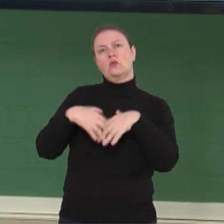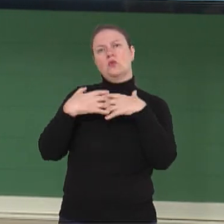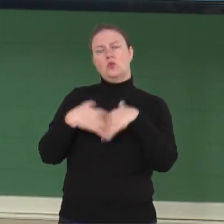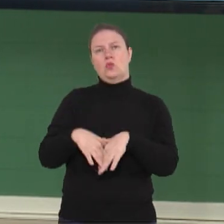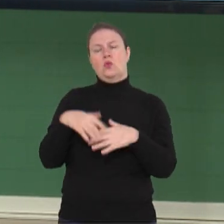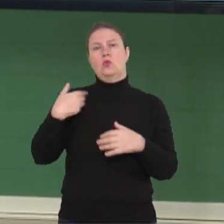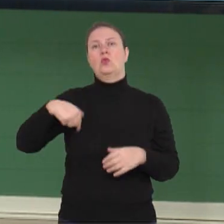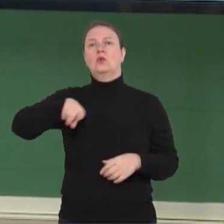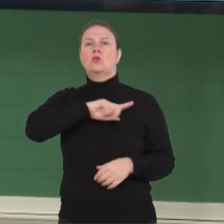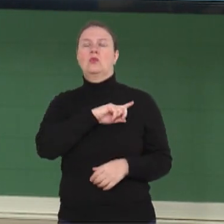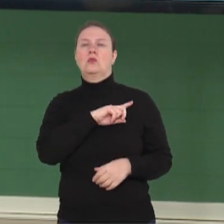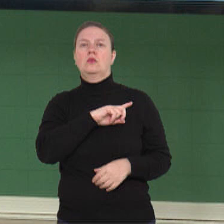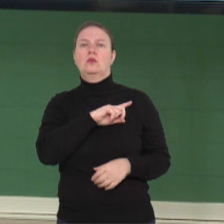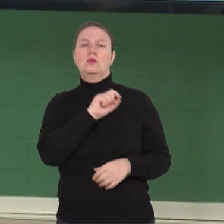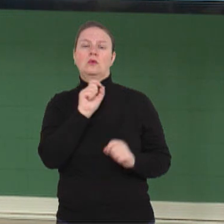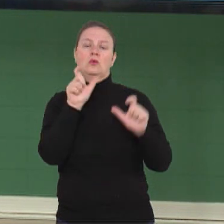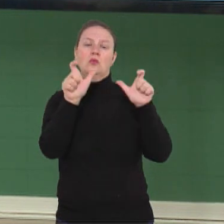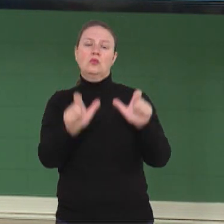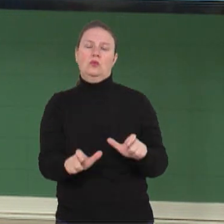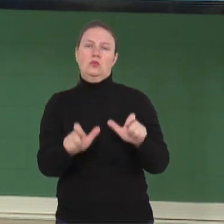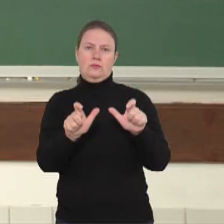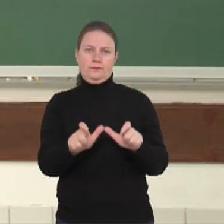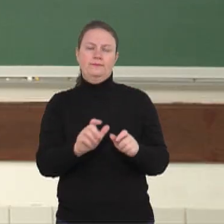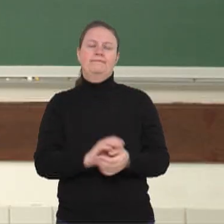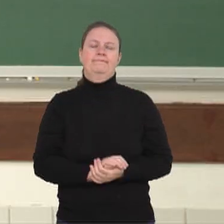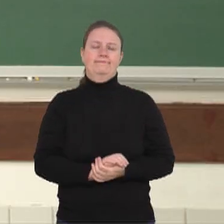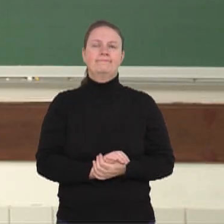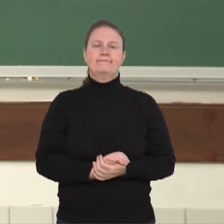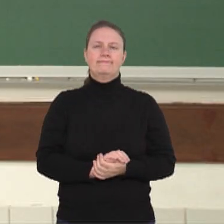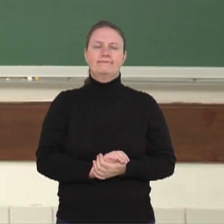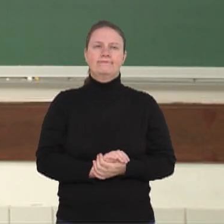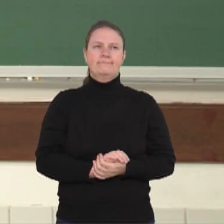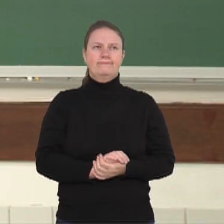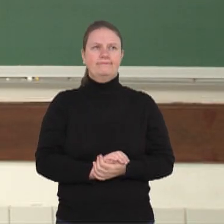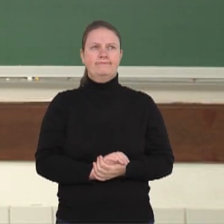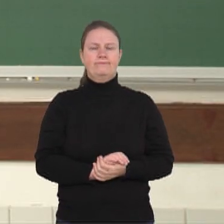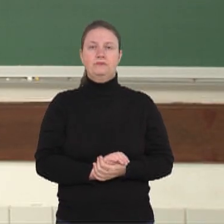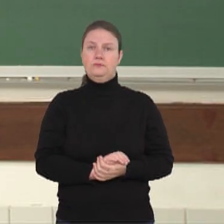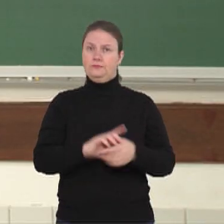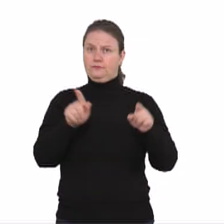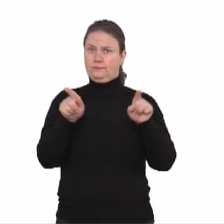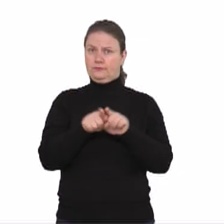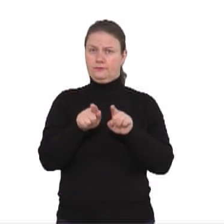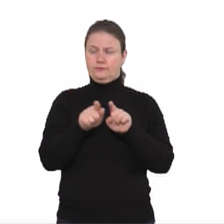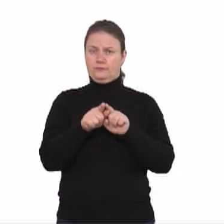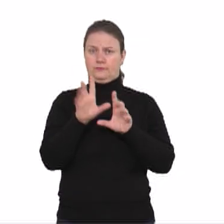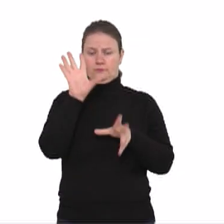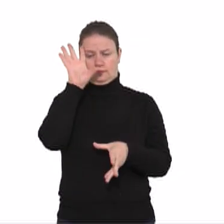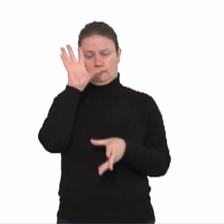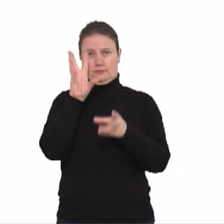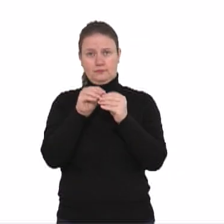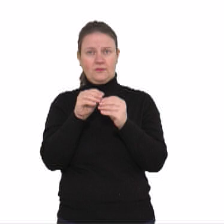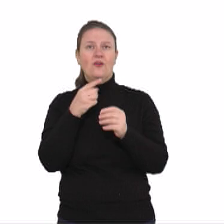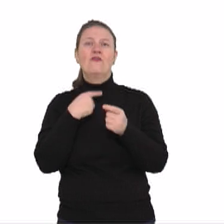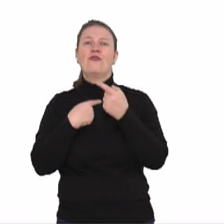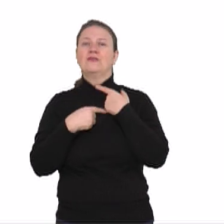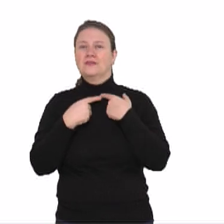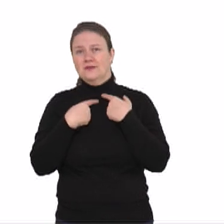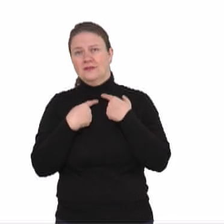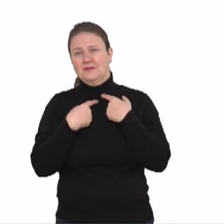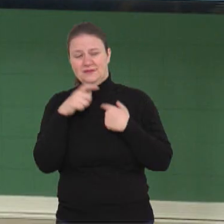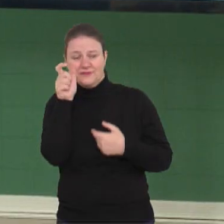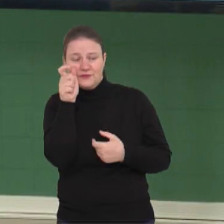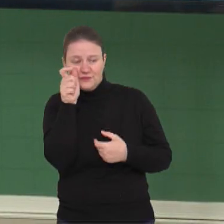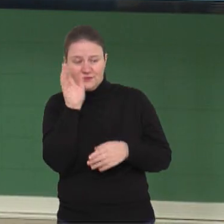dentro aí desse lugar étnico-racial, certo? Pela resenha, ficamos com vontade ou não? Isso é pessoal,